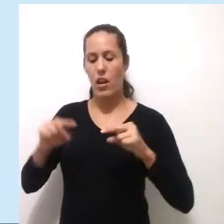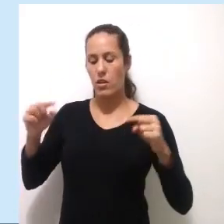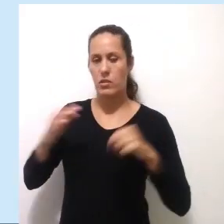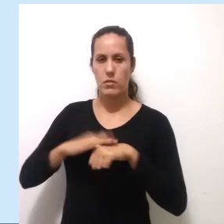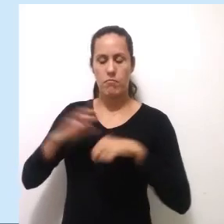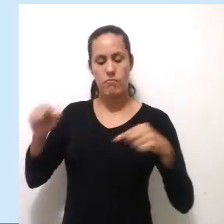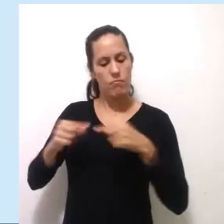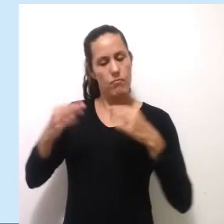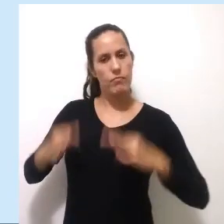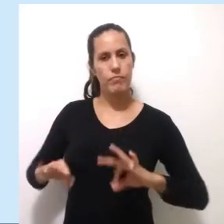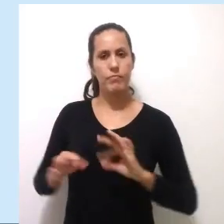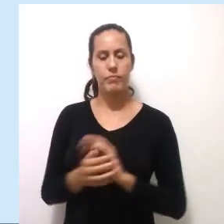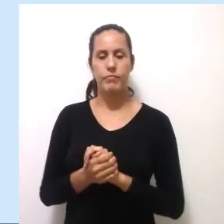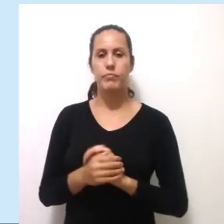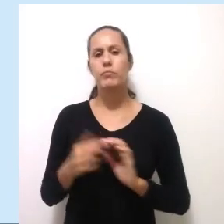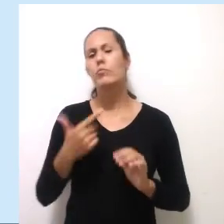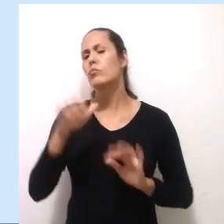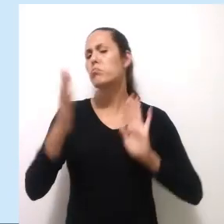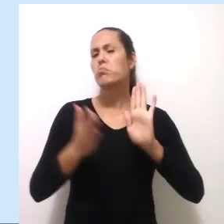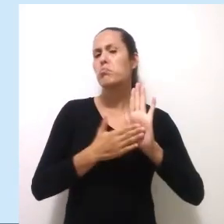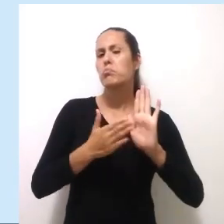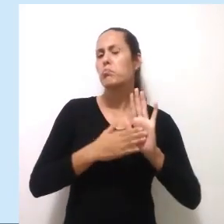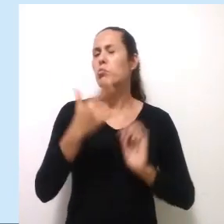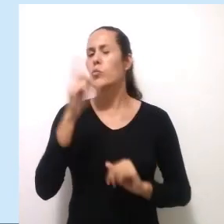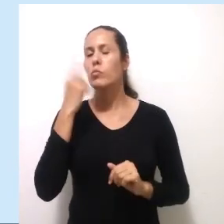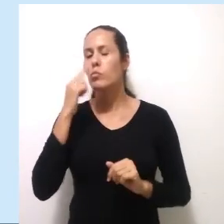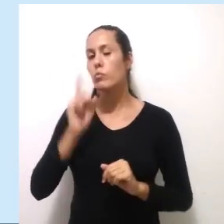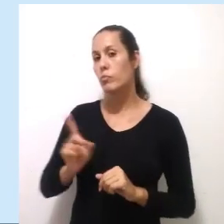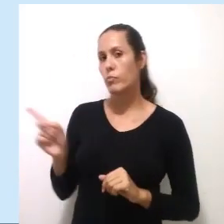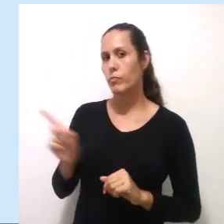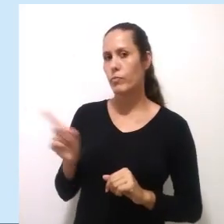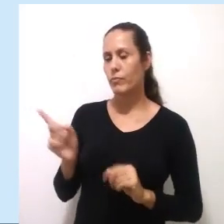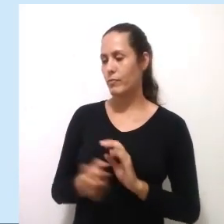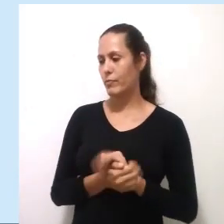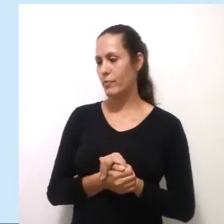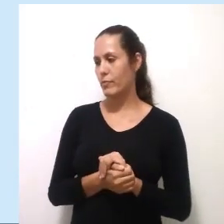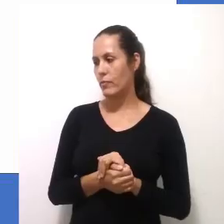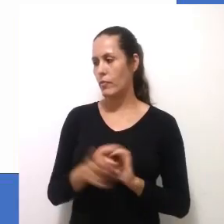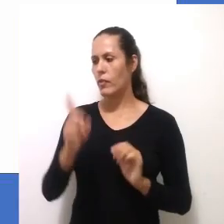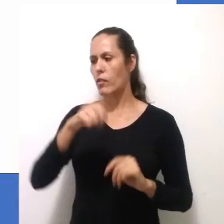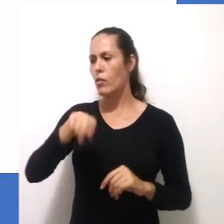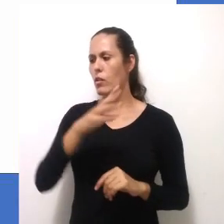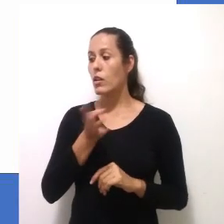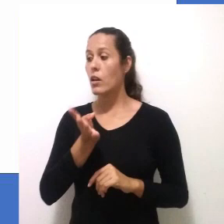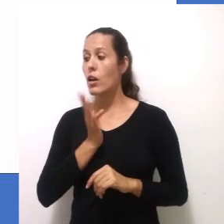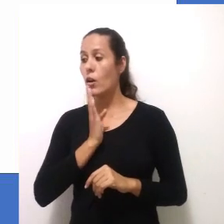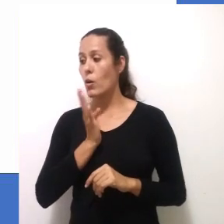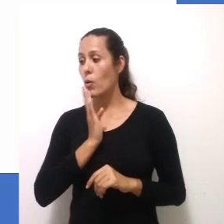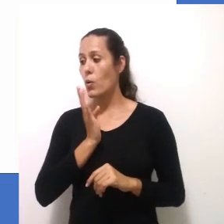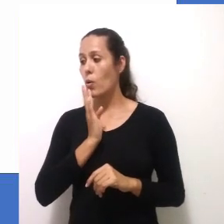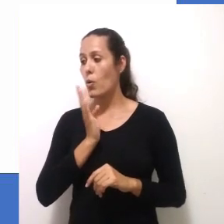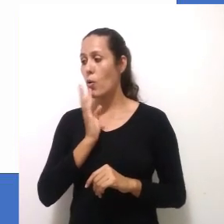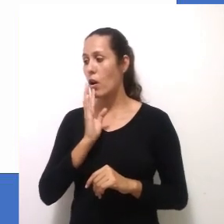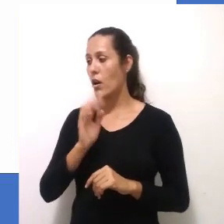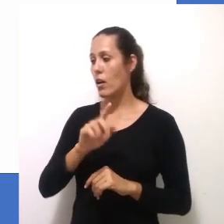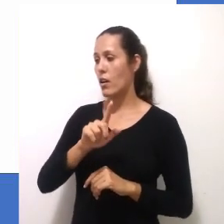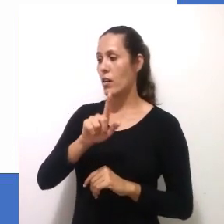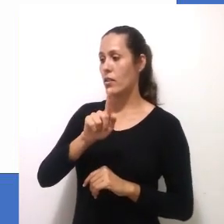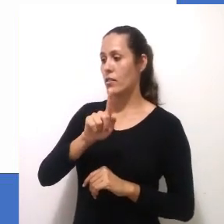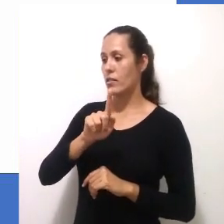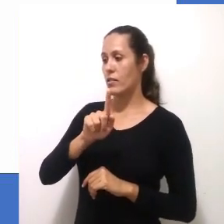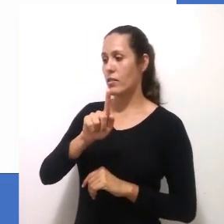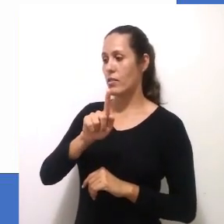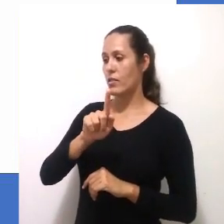adequado. Agora, eu tenho uma outra proposta que vai aparecer na próxima tela. Vocês conhecem Dragon